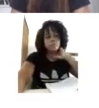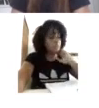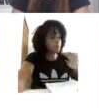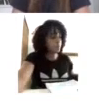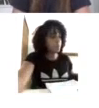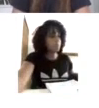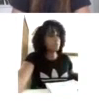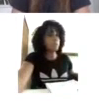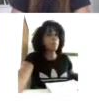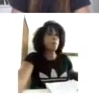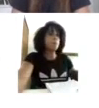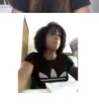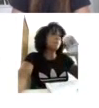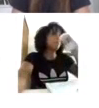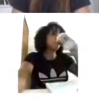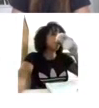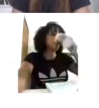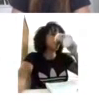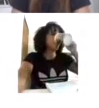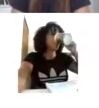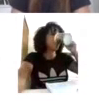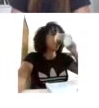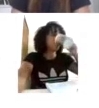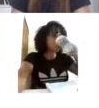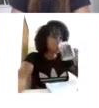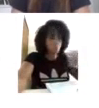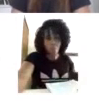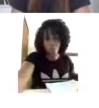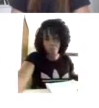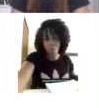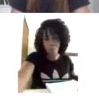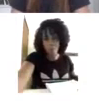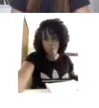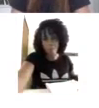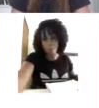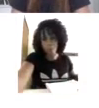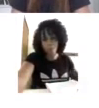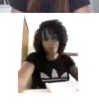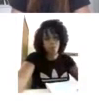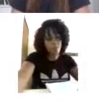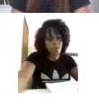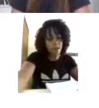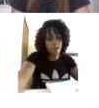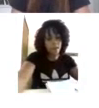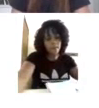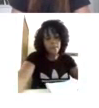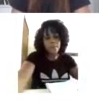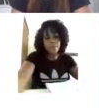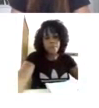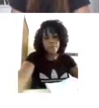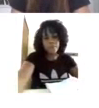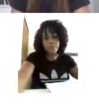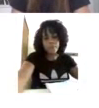em Educação, e foi muito difícil, né, entrar na escola, que eu